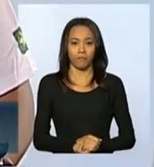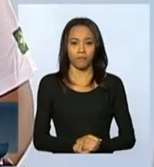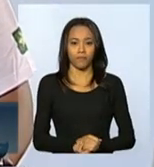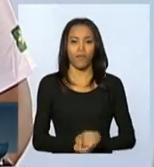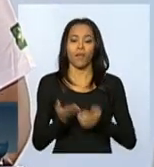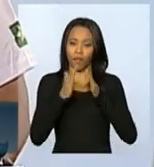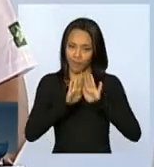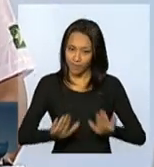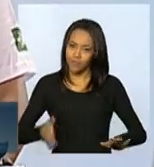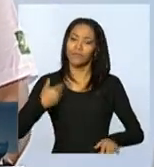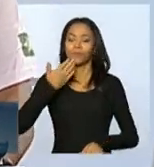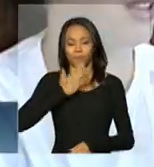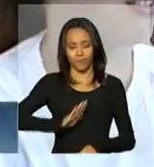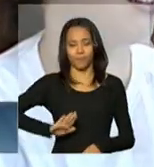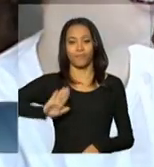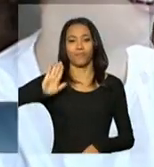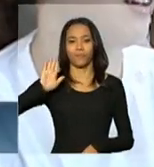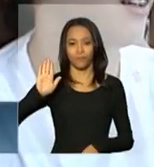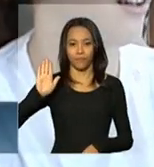Assim prometo.